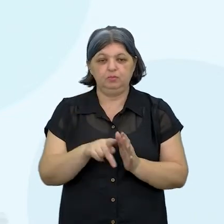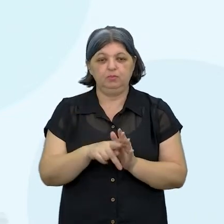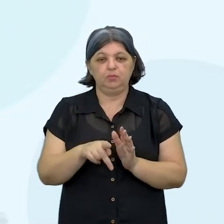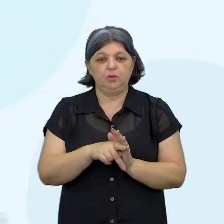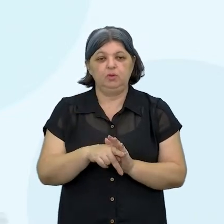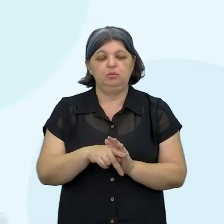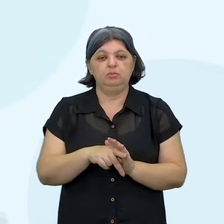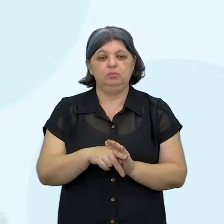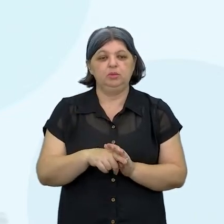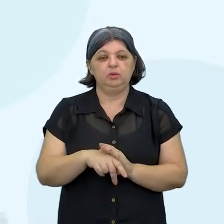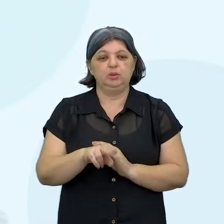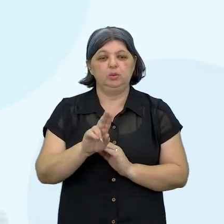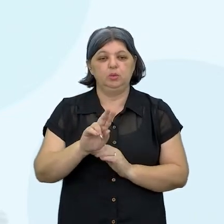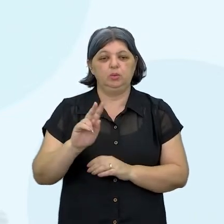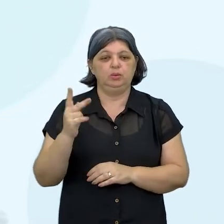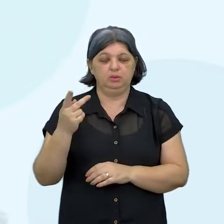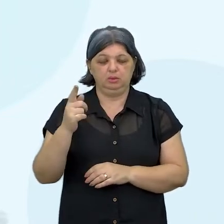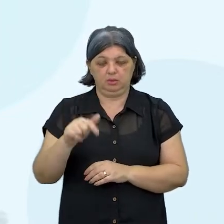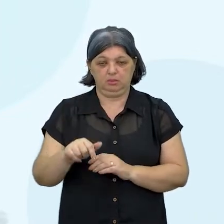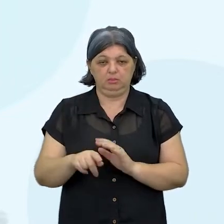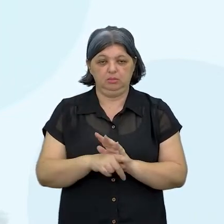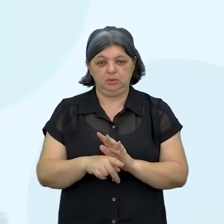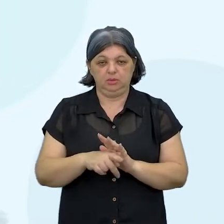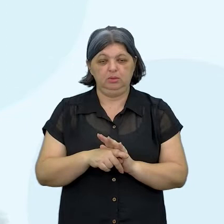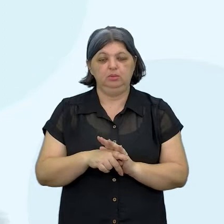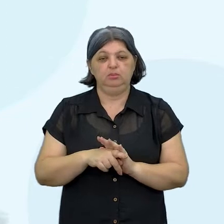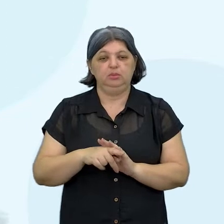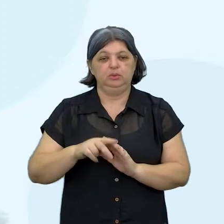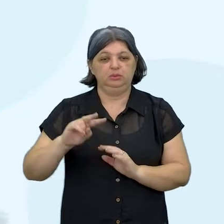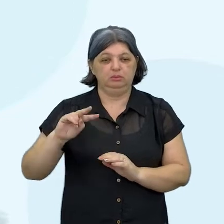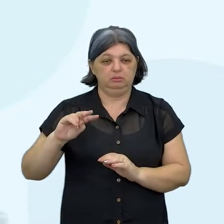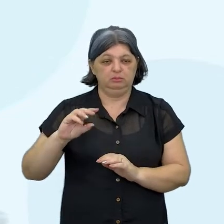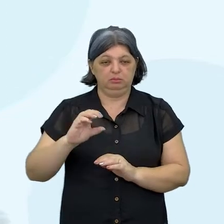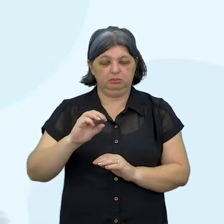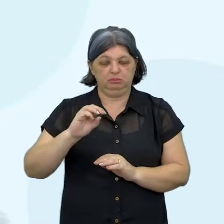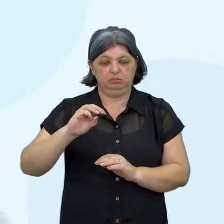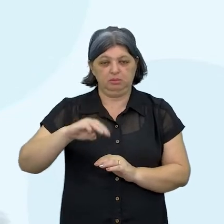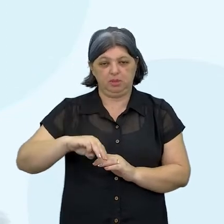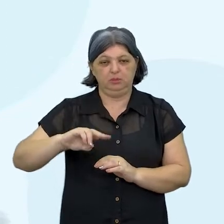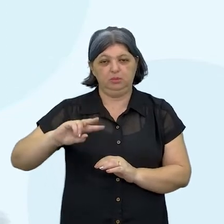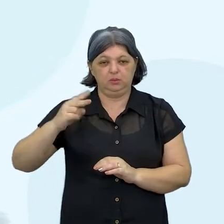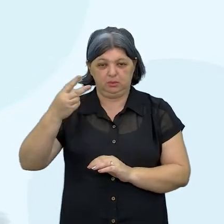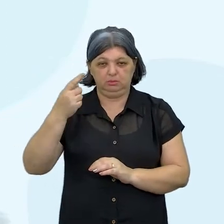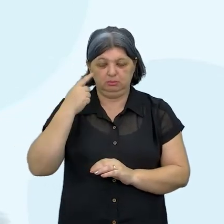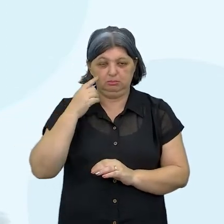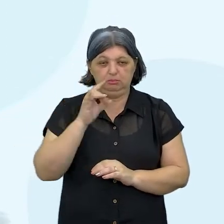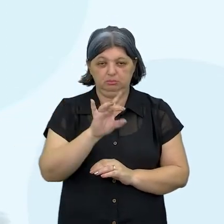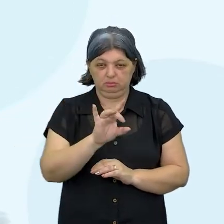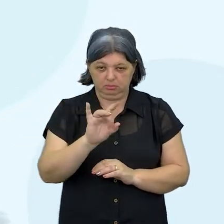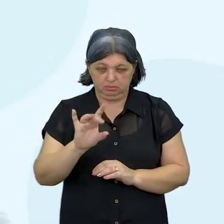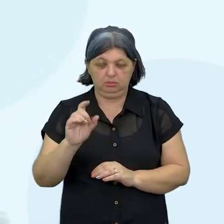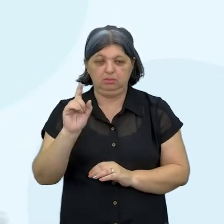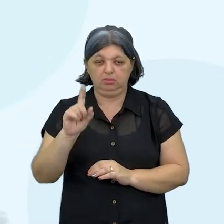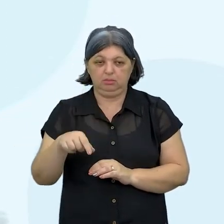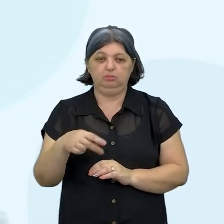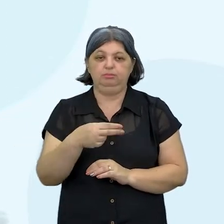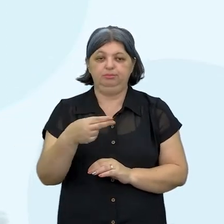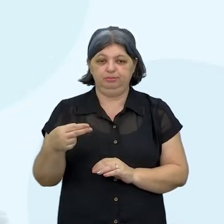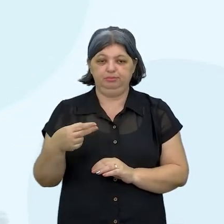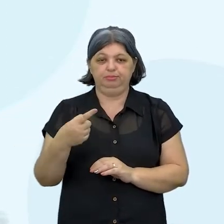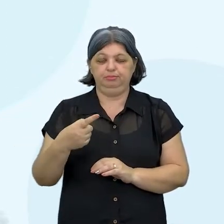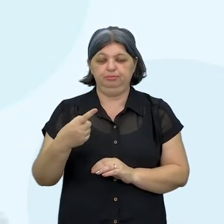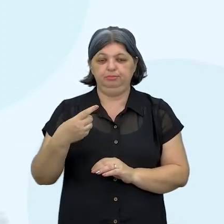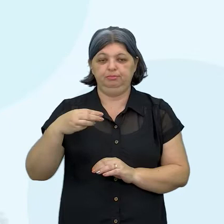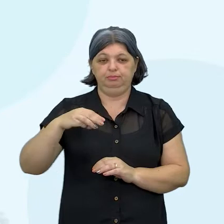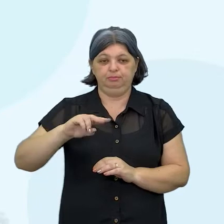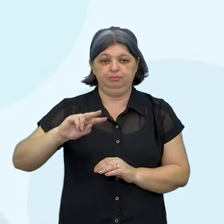lá é de metros quadrados. Então, cada quadradinho equivale a 1 metro quadrado. Então,